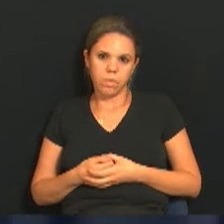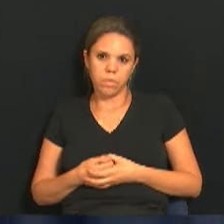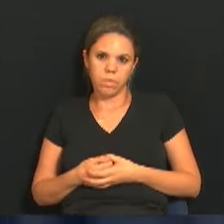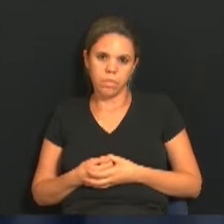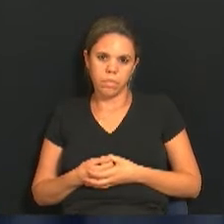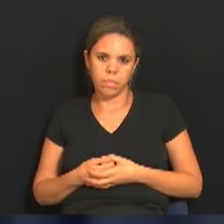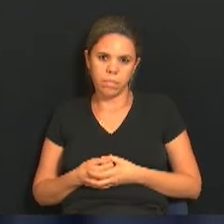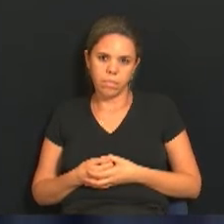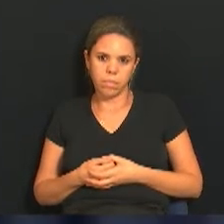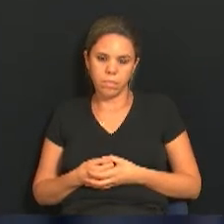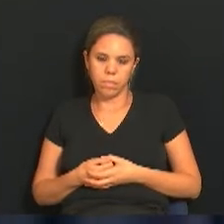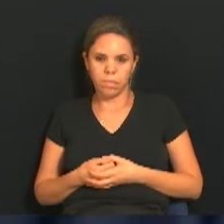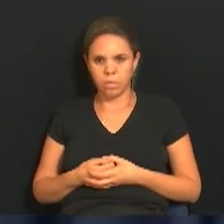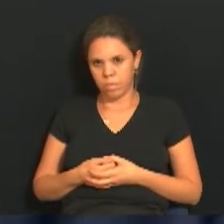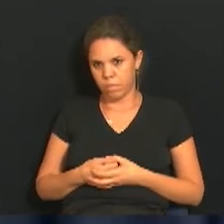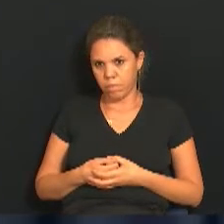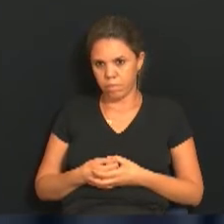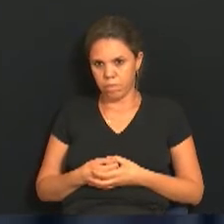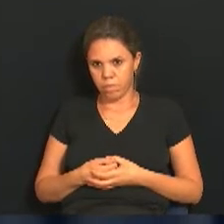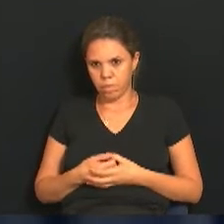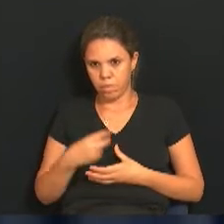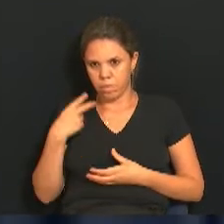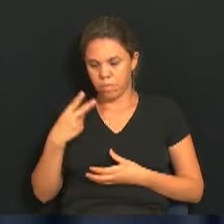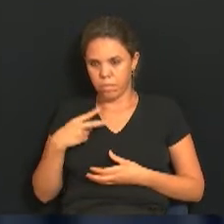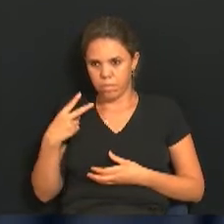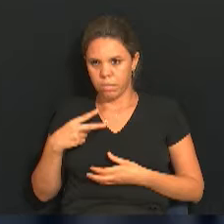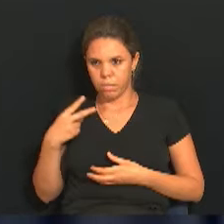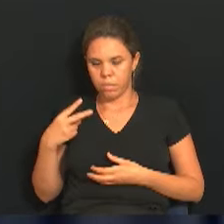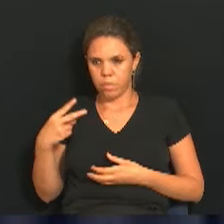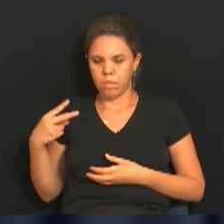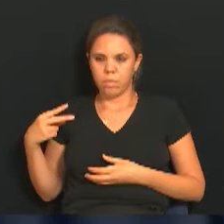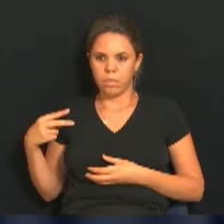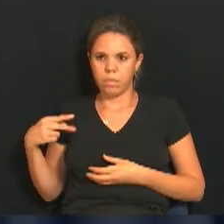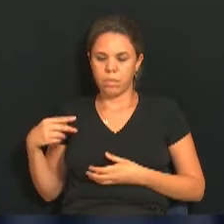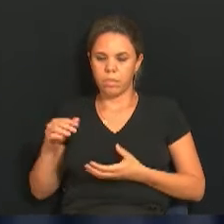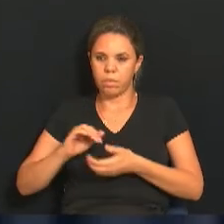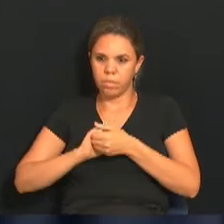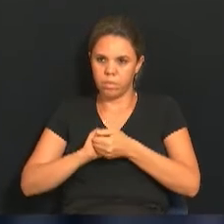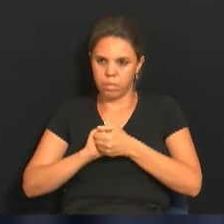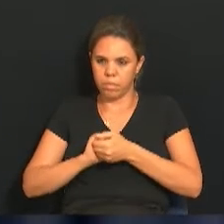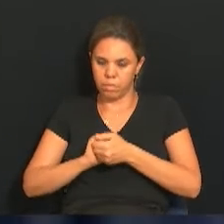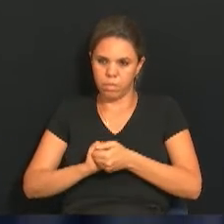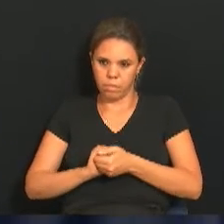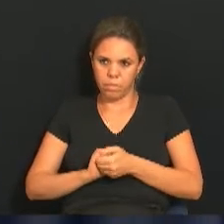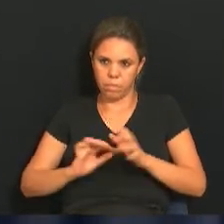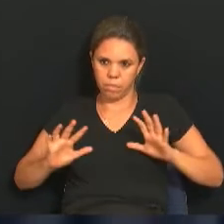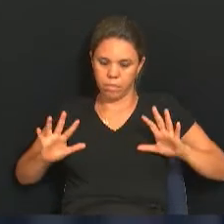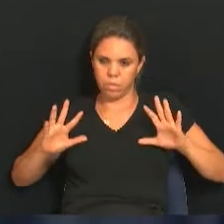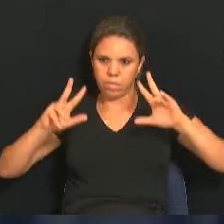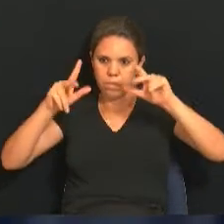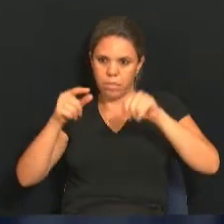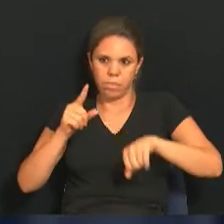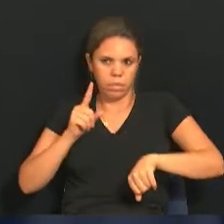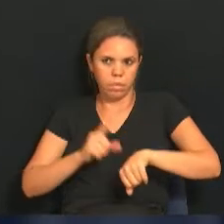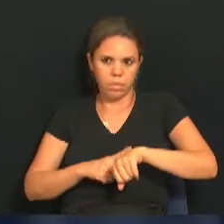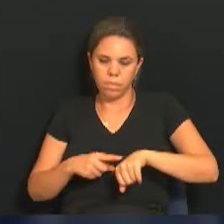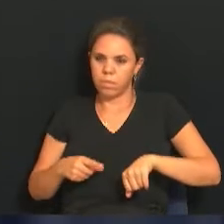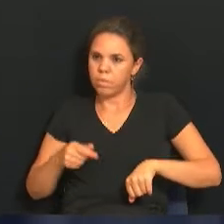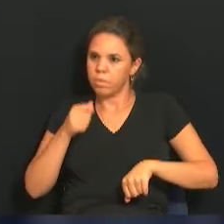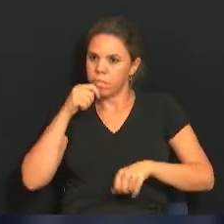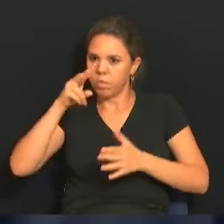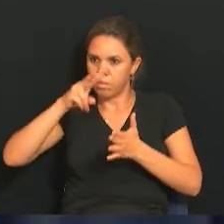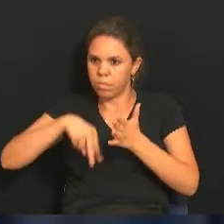reunião. Em nome do vereador e Major Jaime, quero cumprimentar todos. Não deu tempo de eu ainda olhar